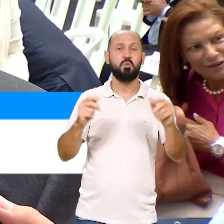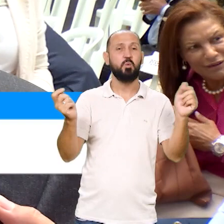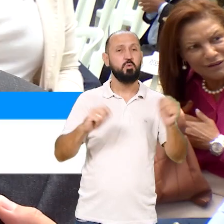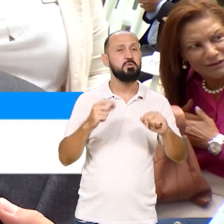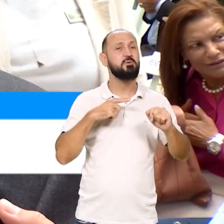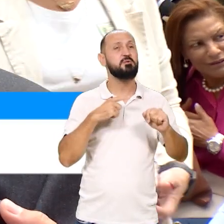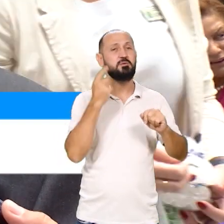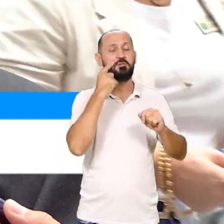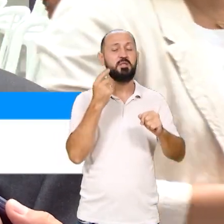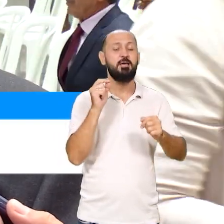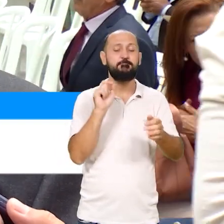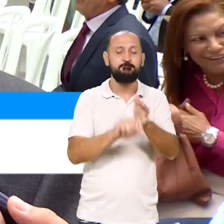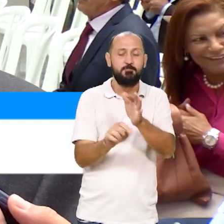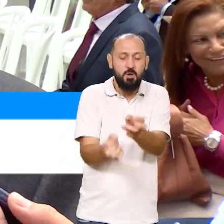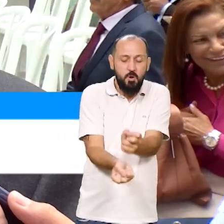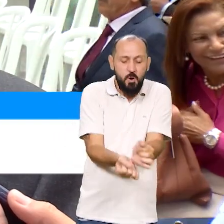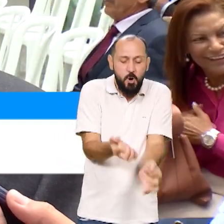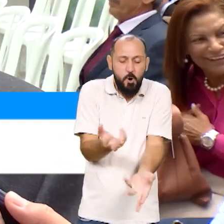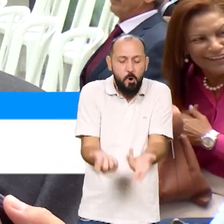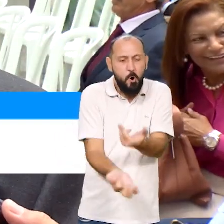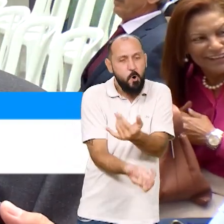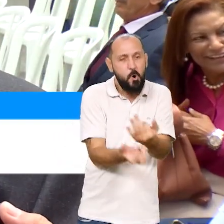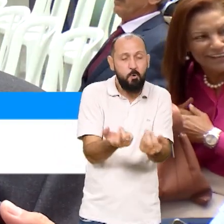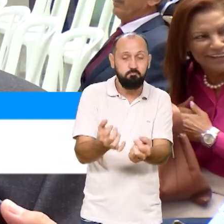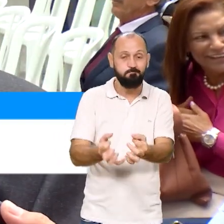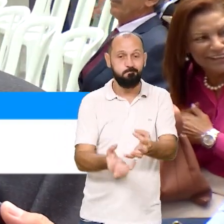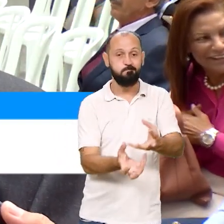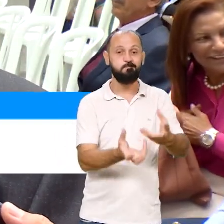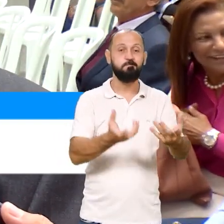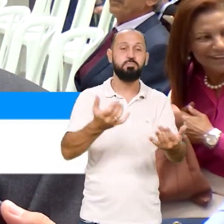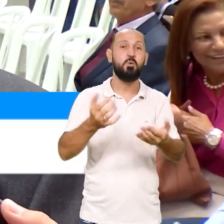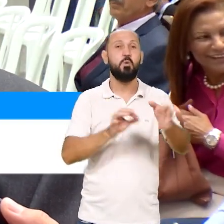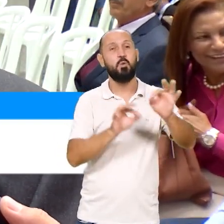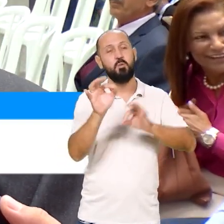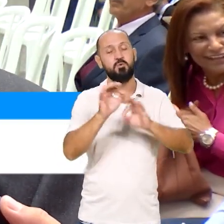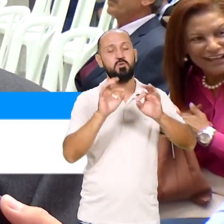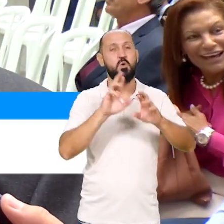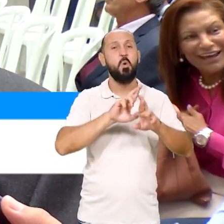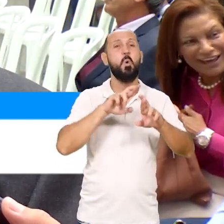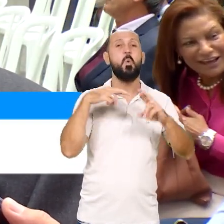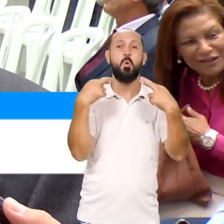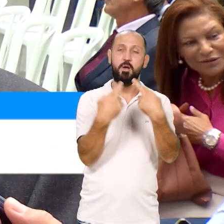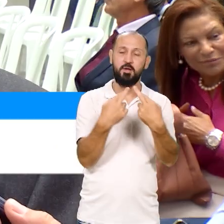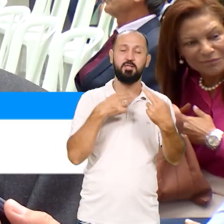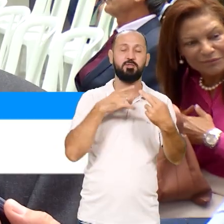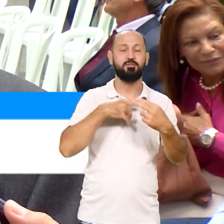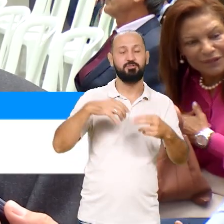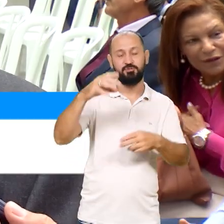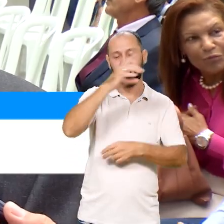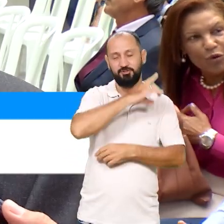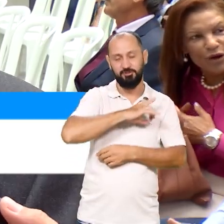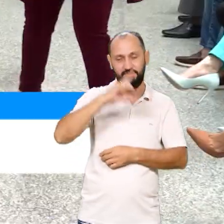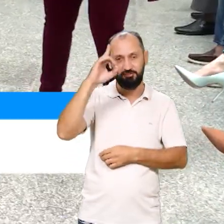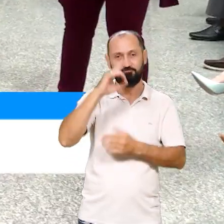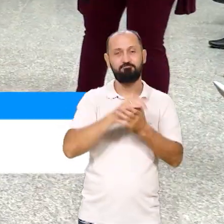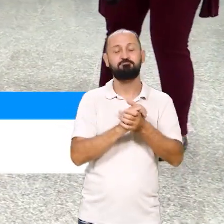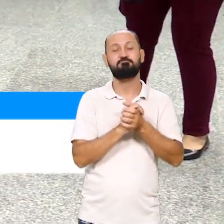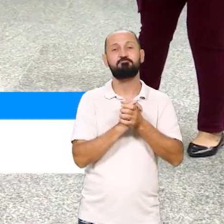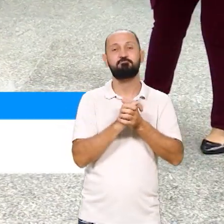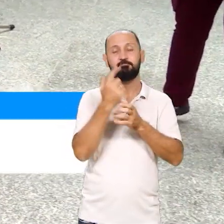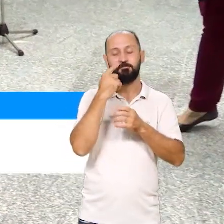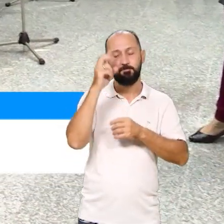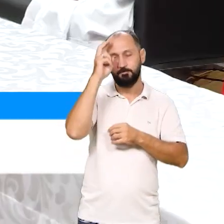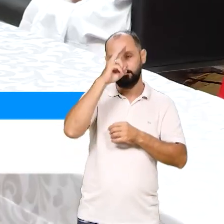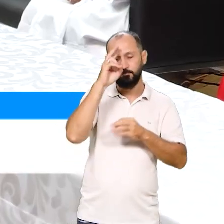pelo contrário, que possam ser esse fermento na massa, aí construindo o reino de Deus onde quer que esteja. Durante